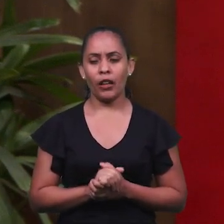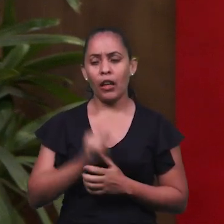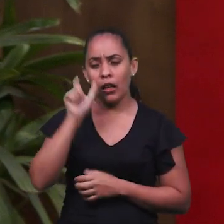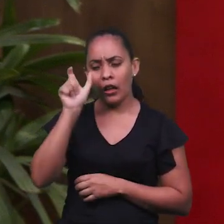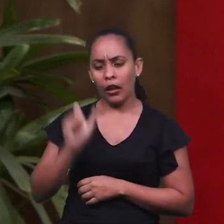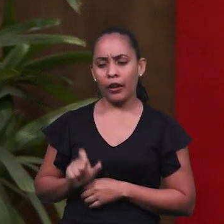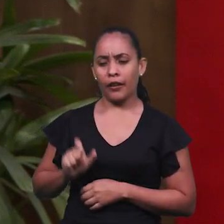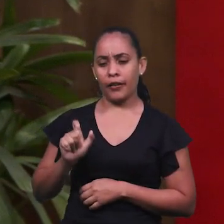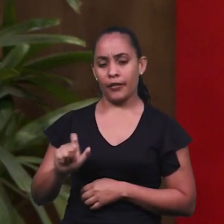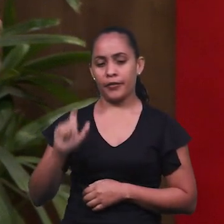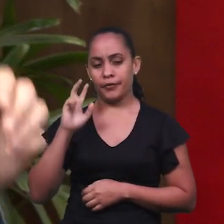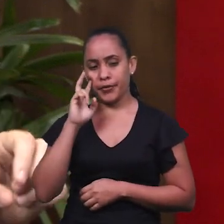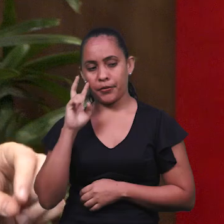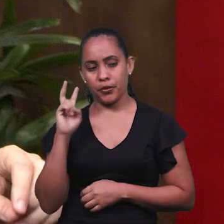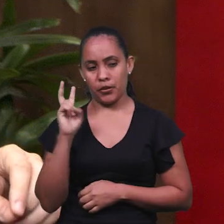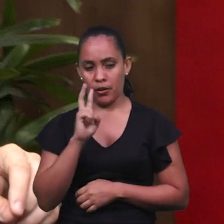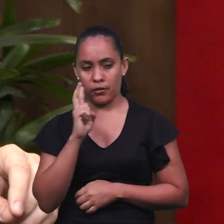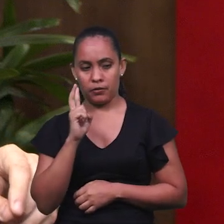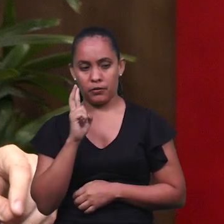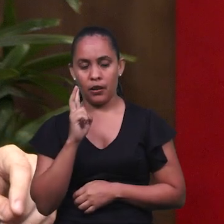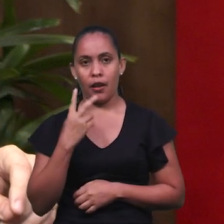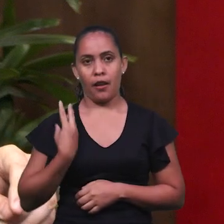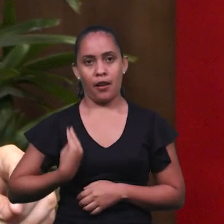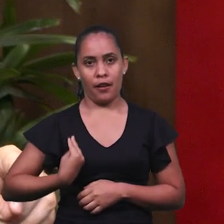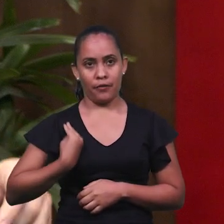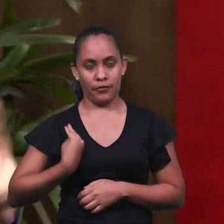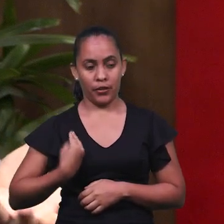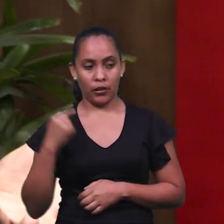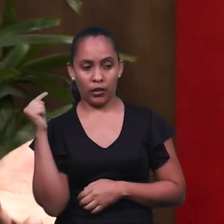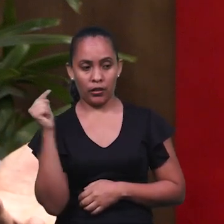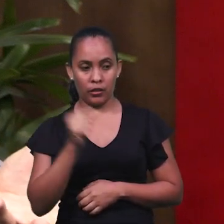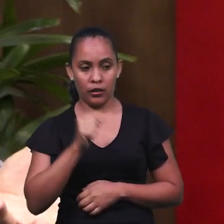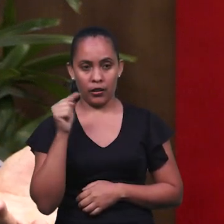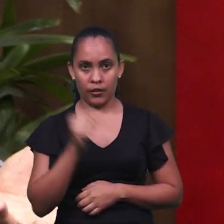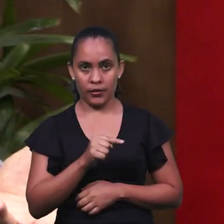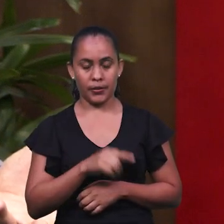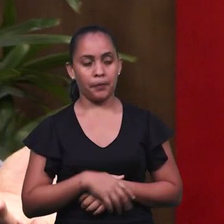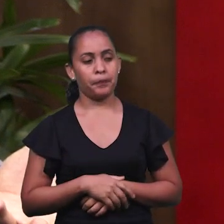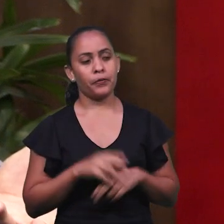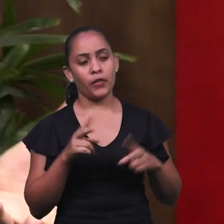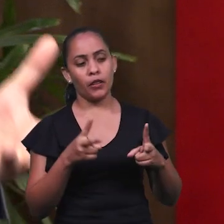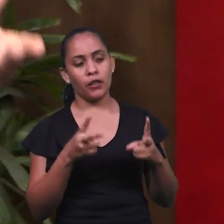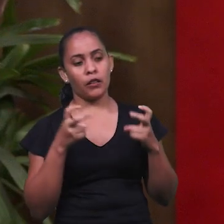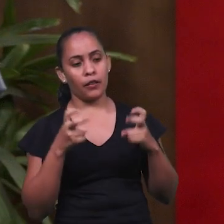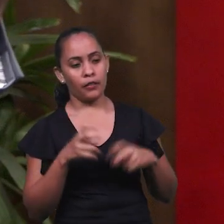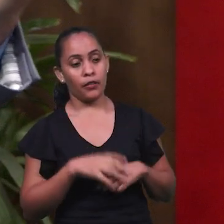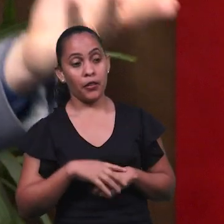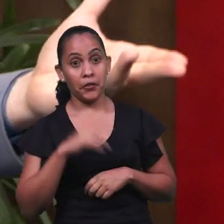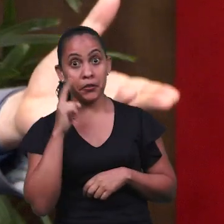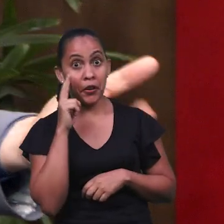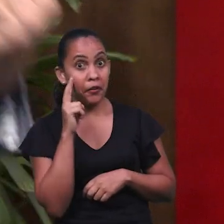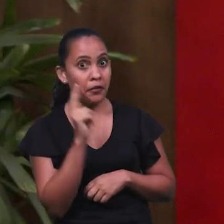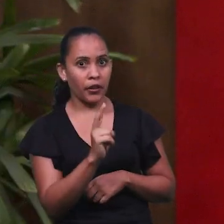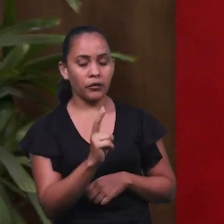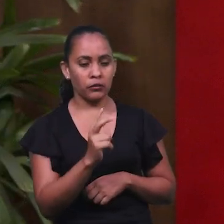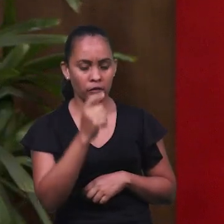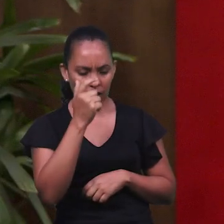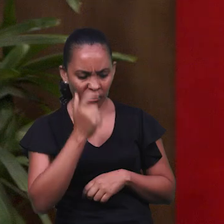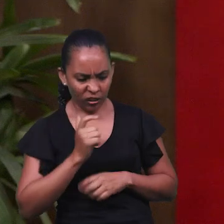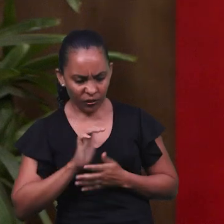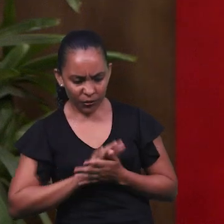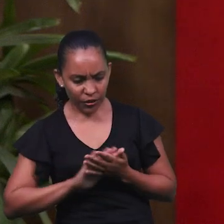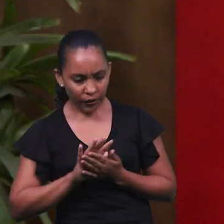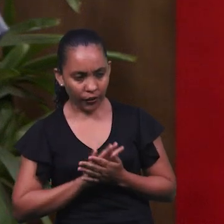Asaf estava olhando uma parte da vida dos ímpios. É possível que Asaf estivesse contemplando alguma coisa que ele não